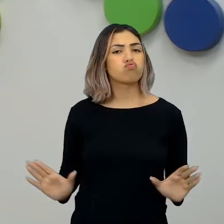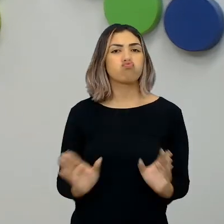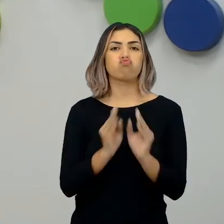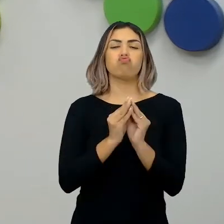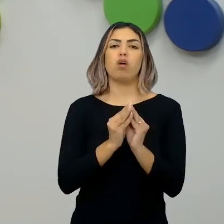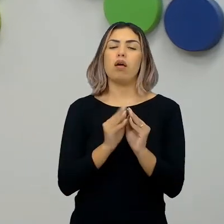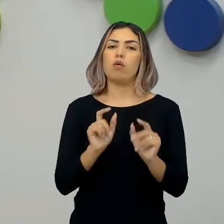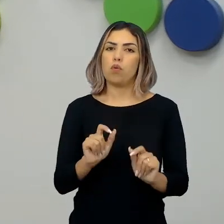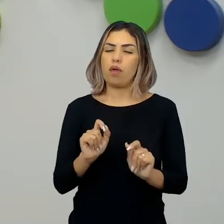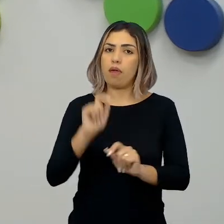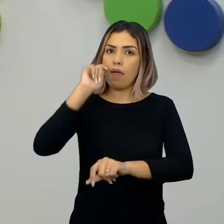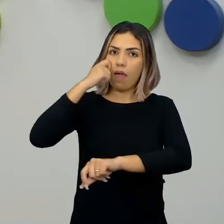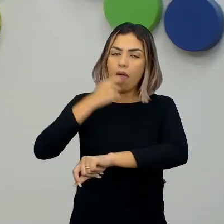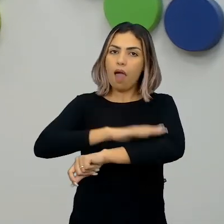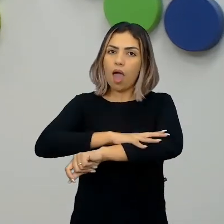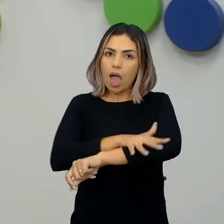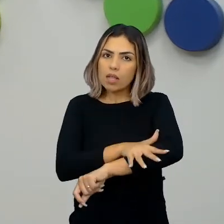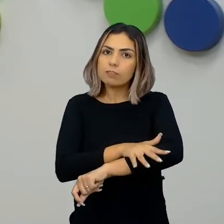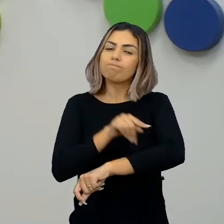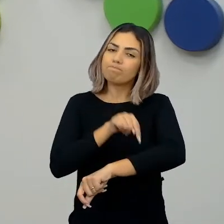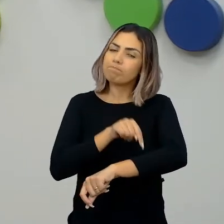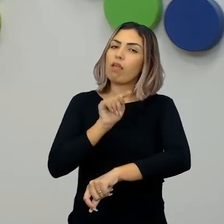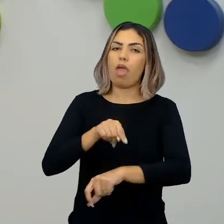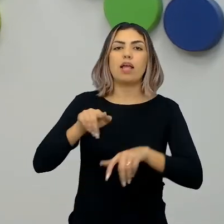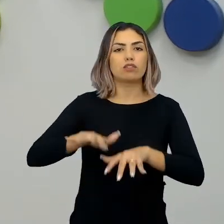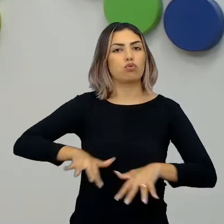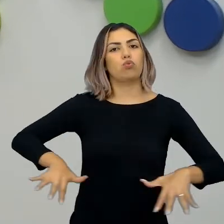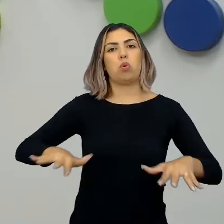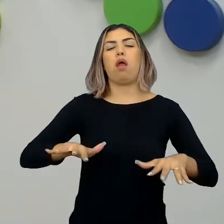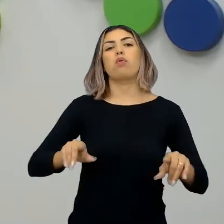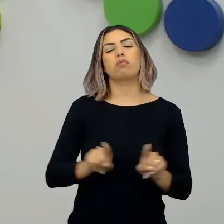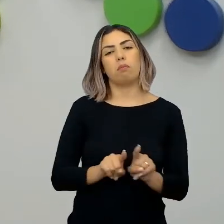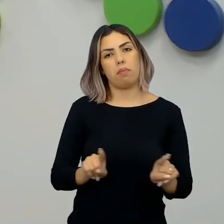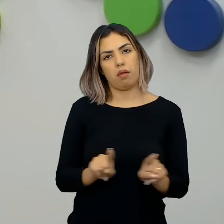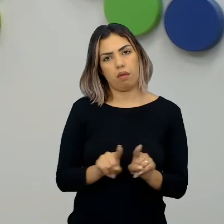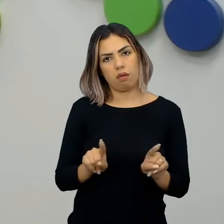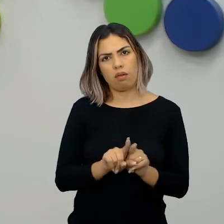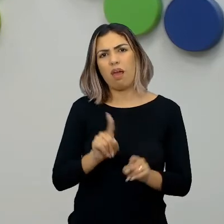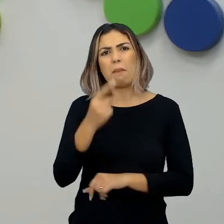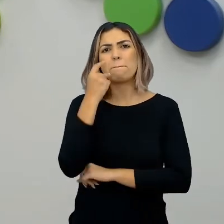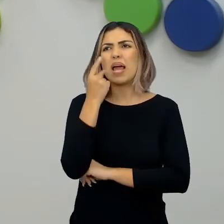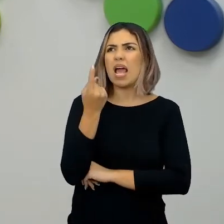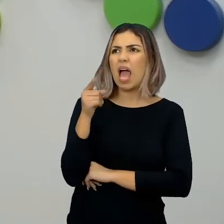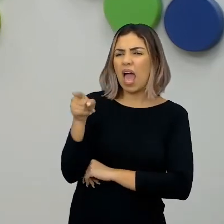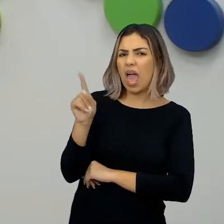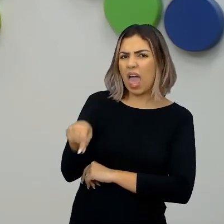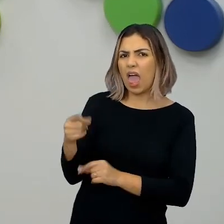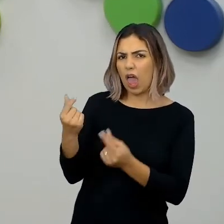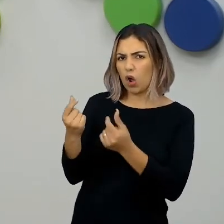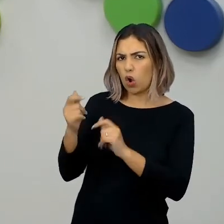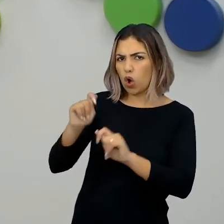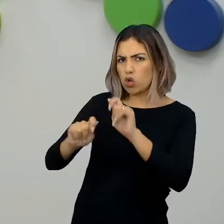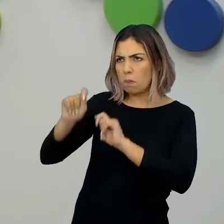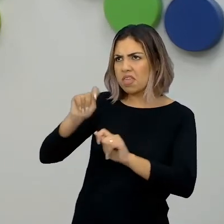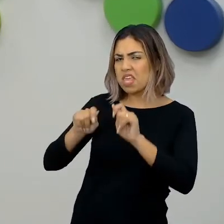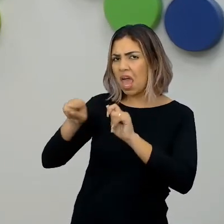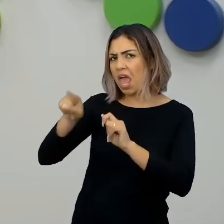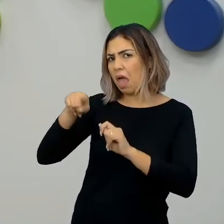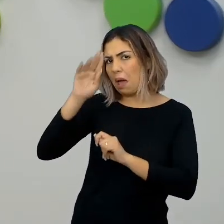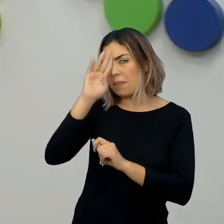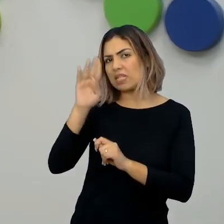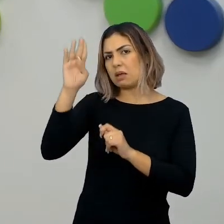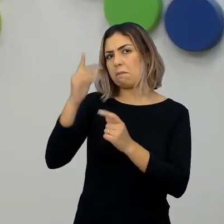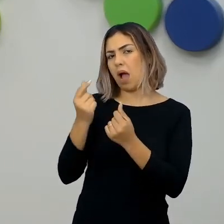que o racismo é um fenômeno estrutural também, né? A gente pensa que a economia ela é estruturante das nossas